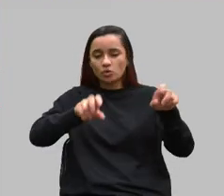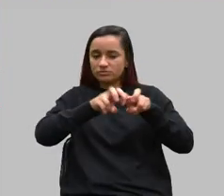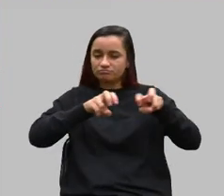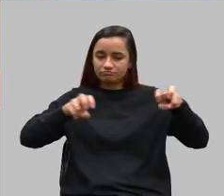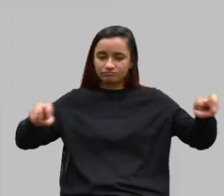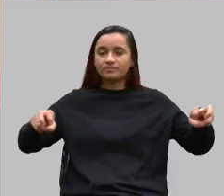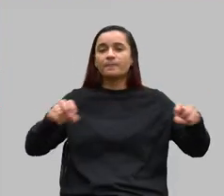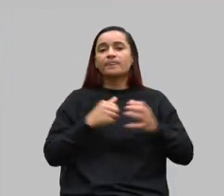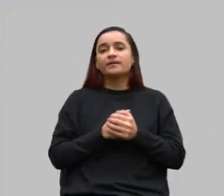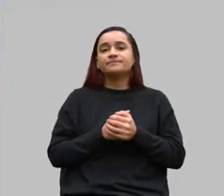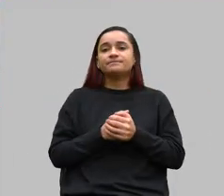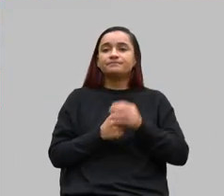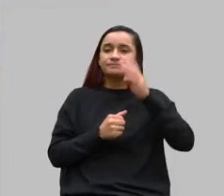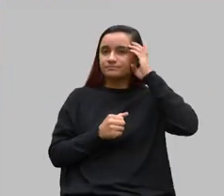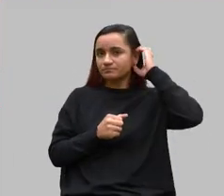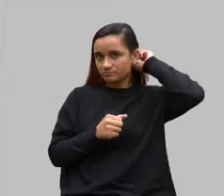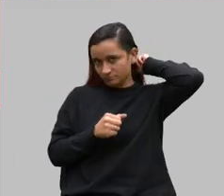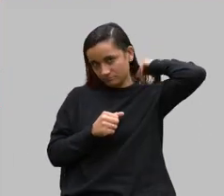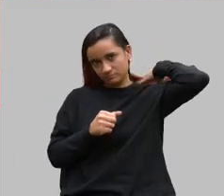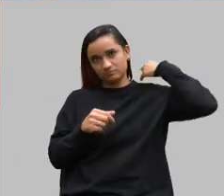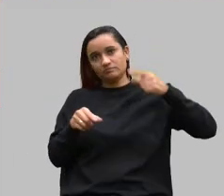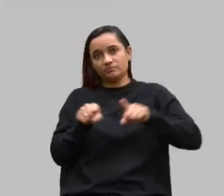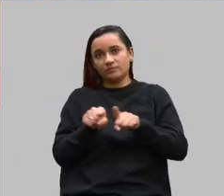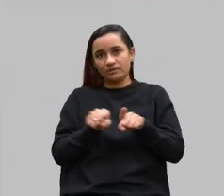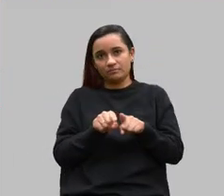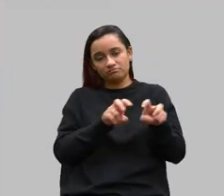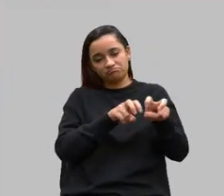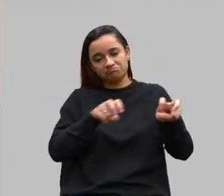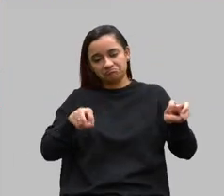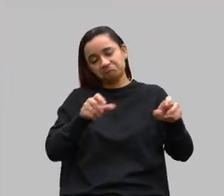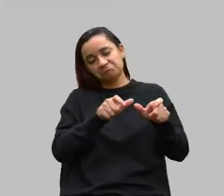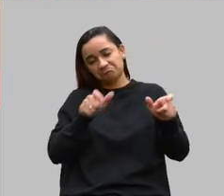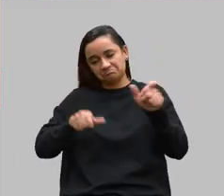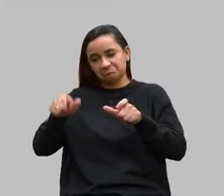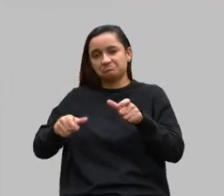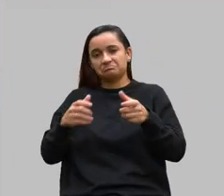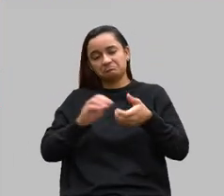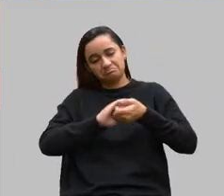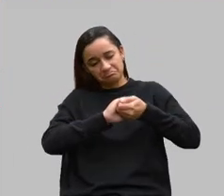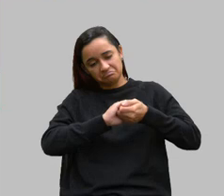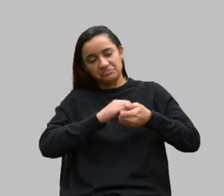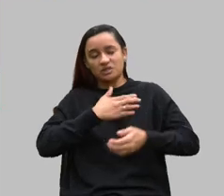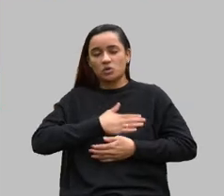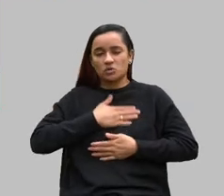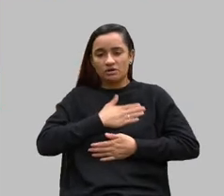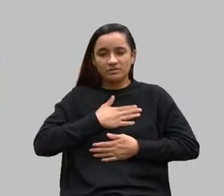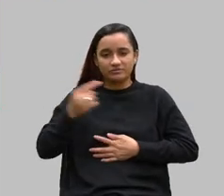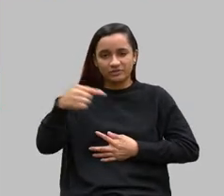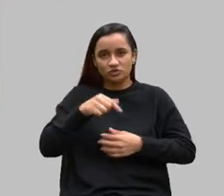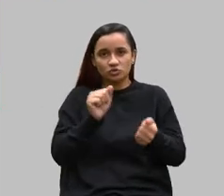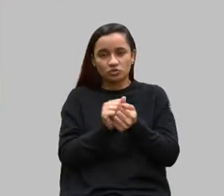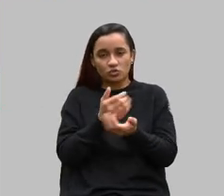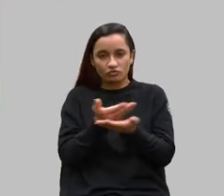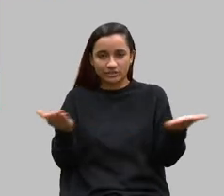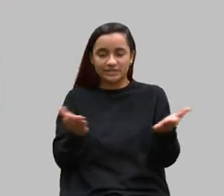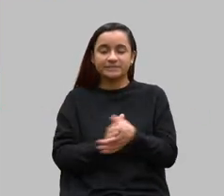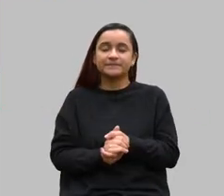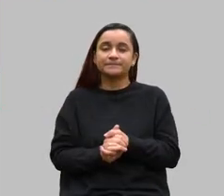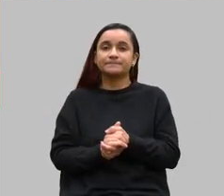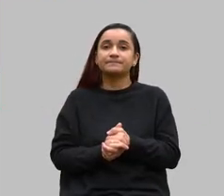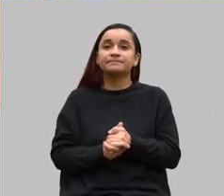da sntf Guilherme da ntt e os demais satisfação muito grande est aqui com vocês e também